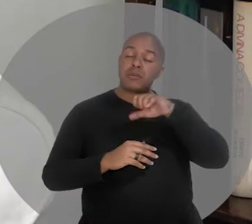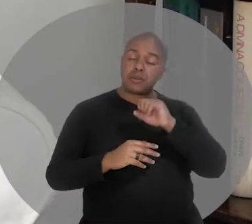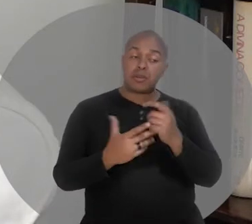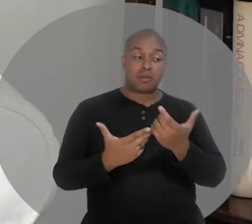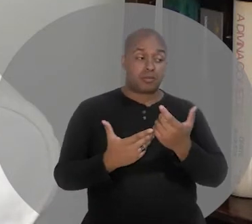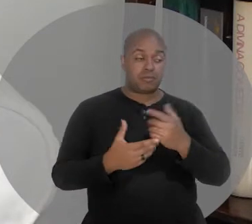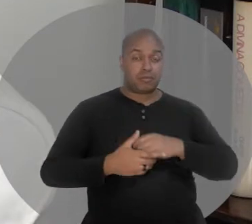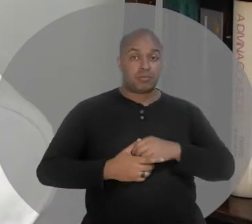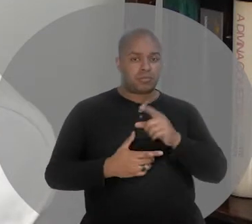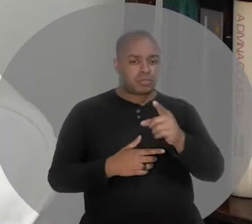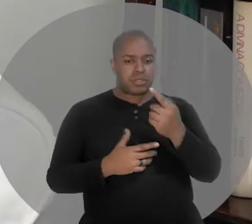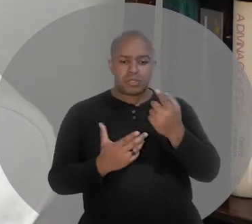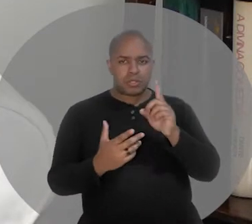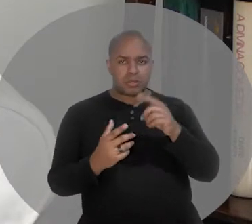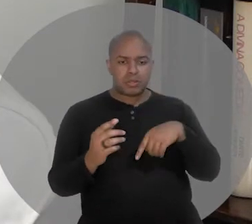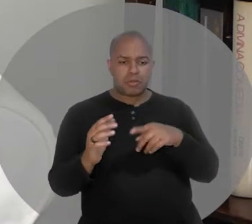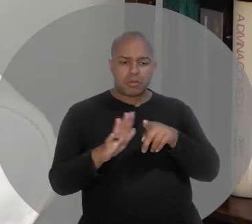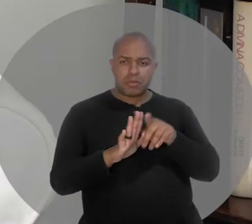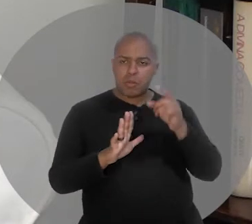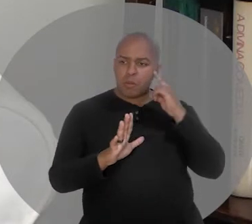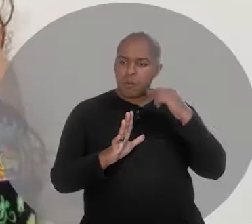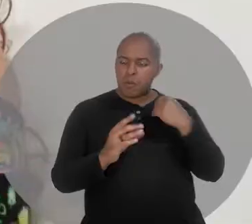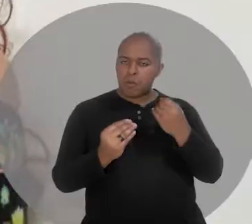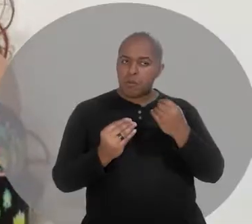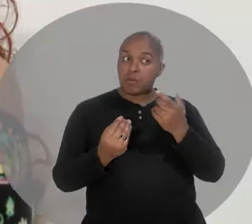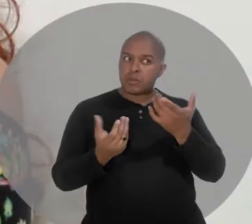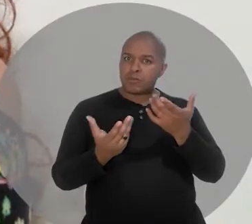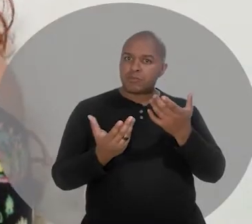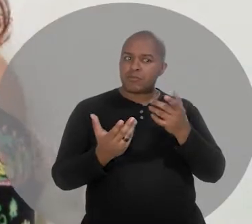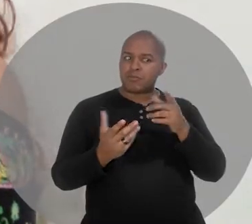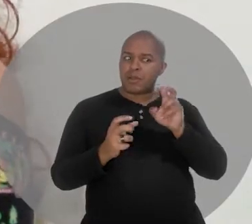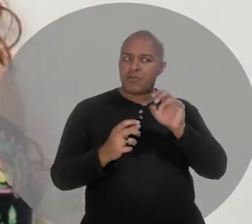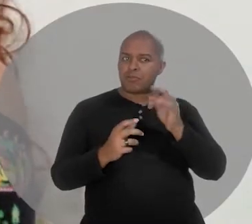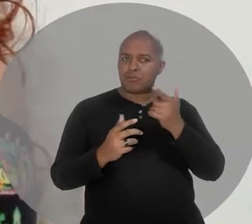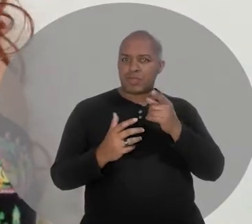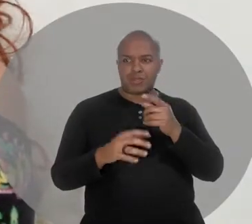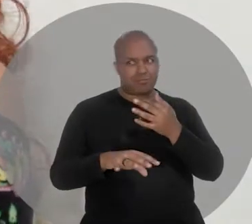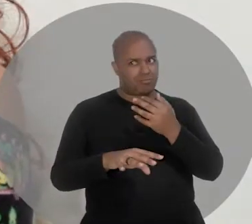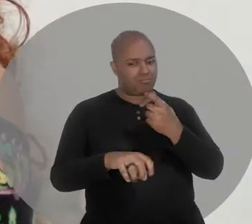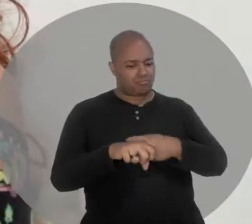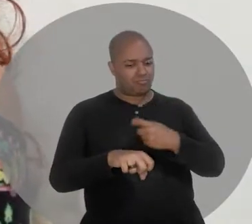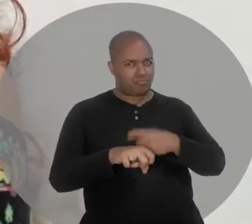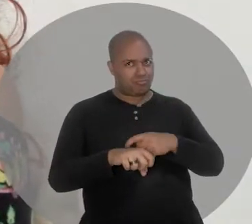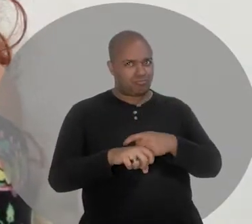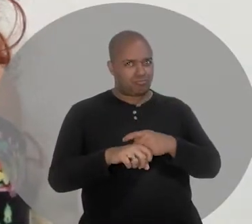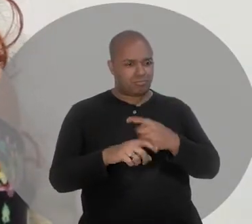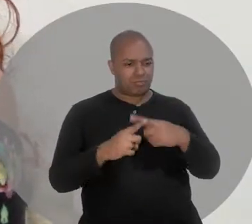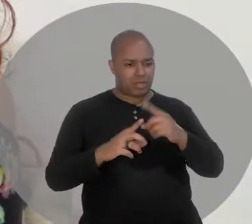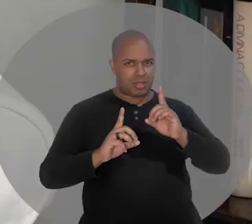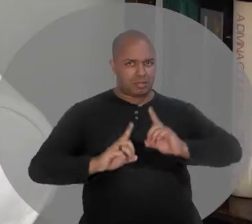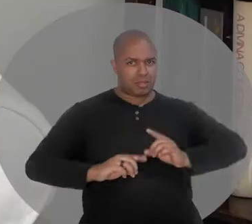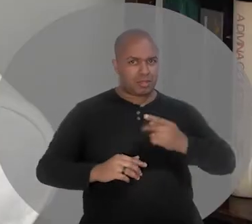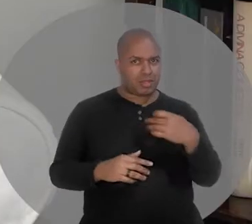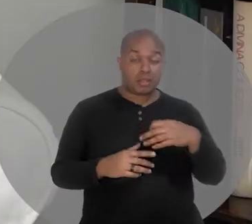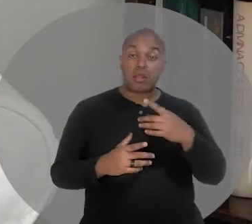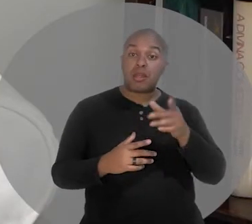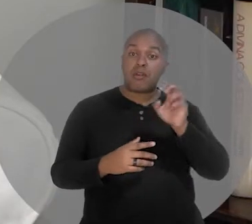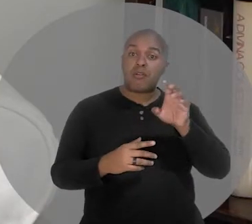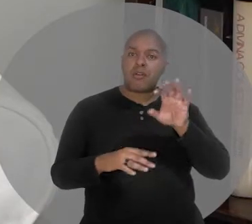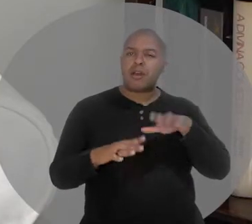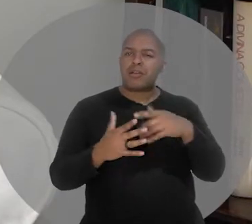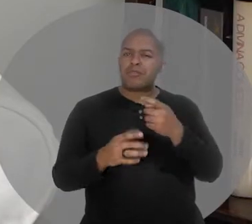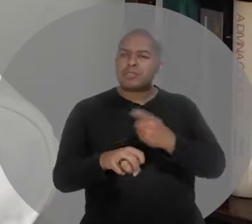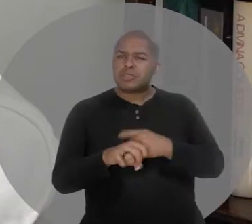falou assim: você não dobrou sua camisola direita. Então, assim, minha avó não deu moleza, porque minha mãe era deficiente física, Minha avó, acho que